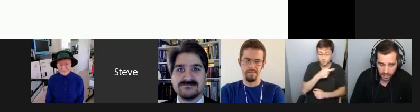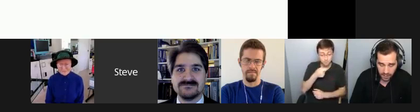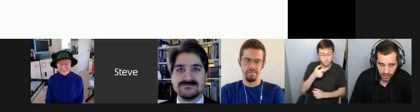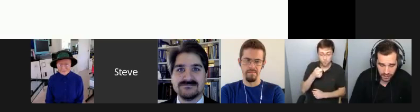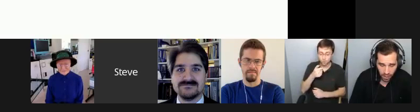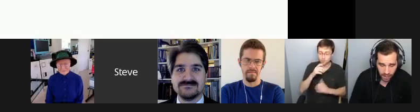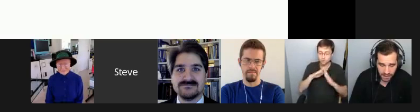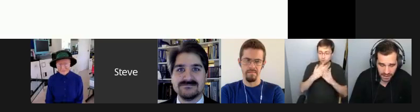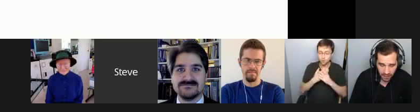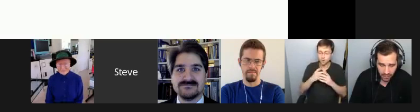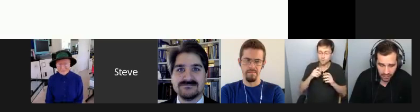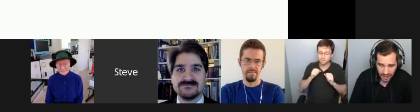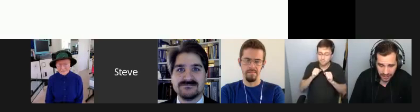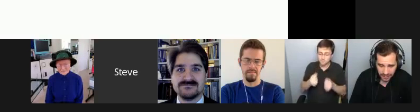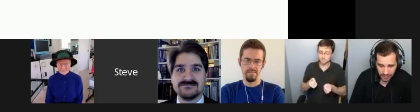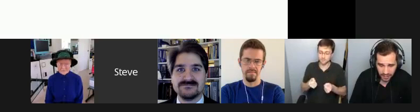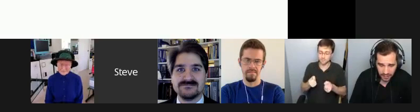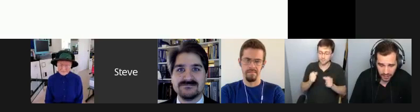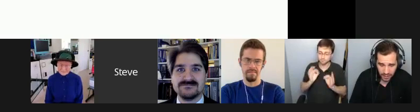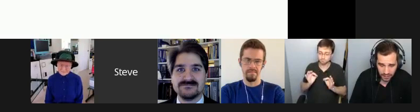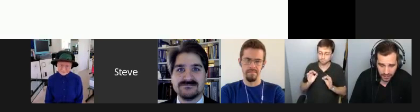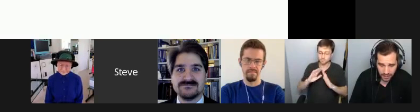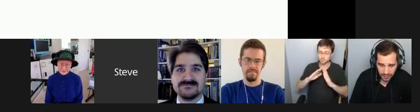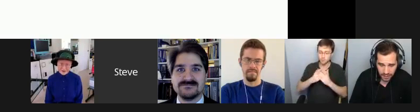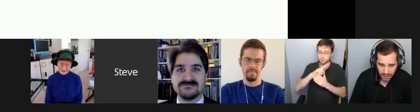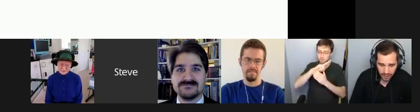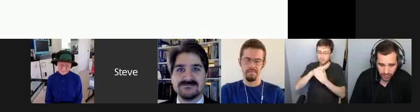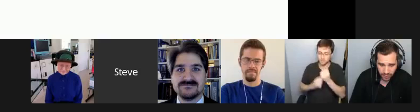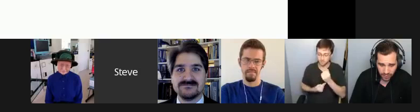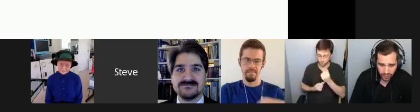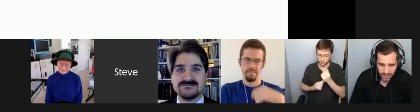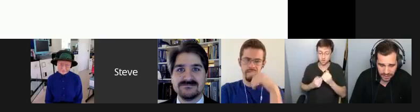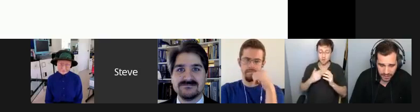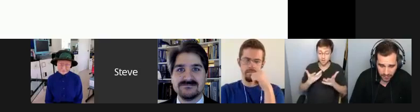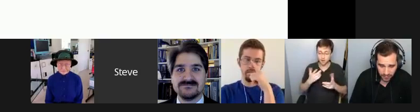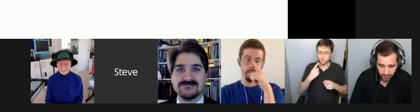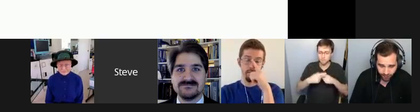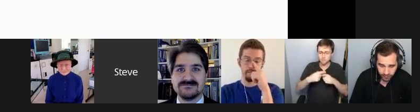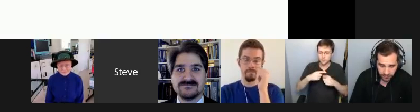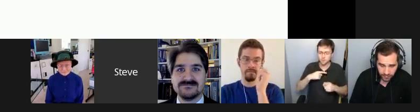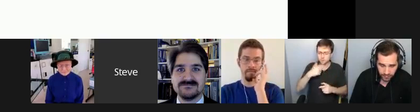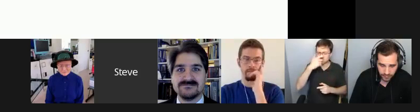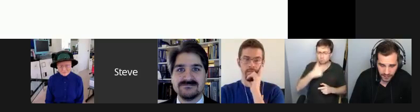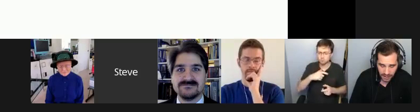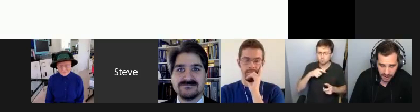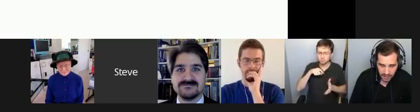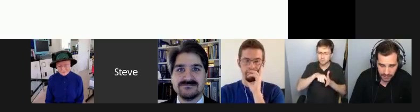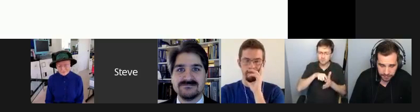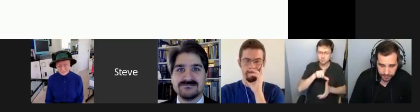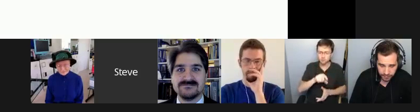Nós temos uma escola bilíngue aqui no Brasil,